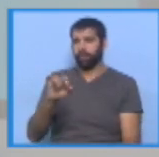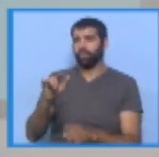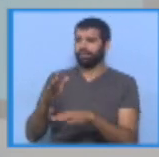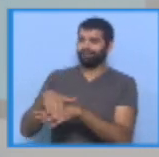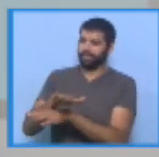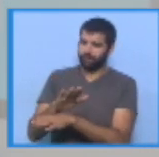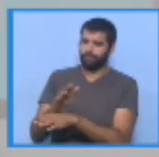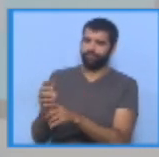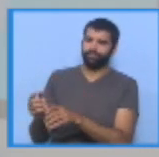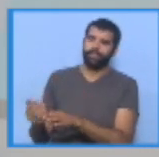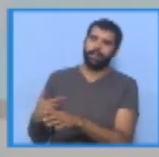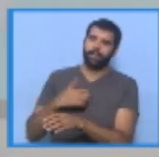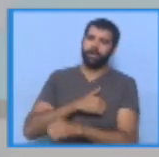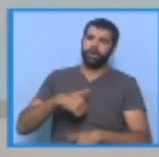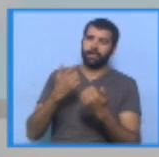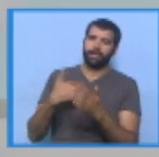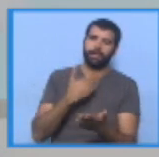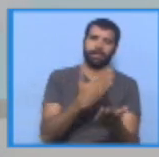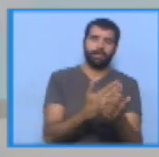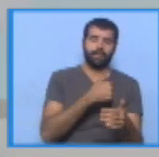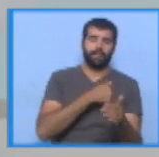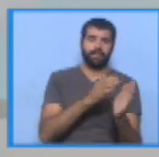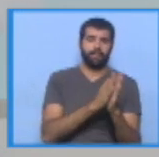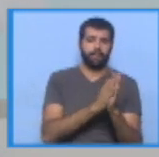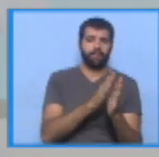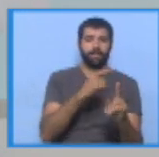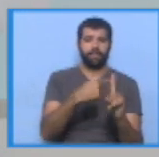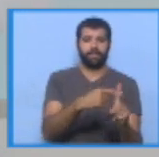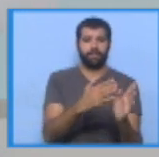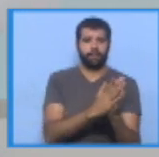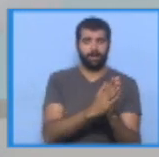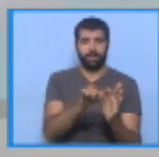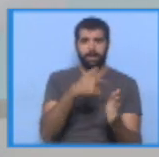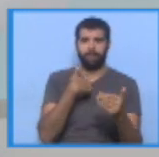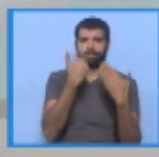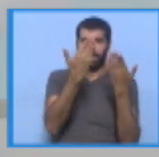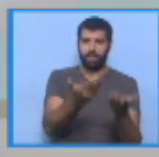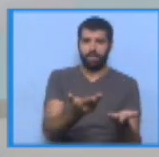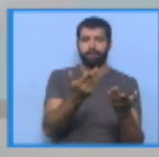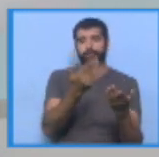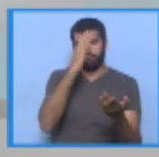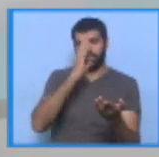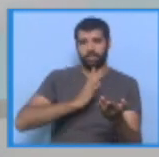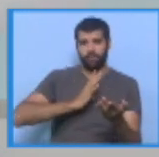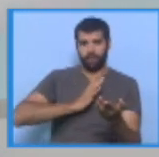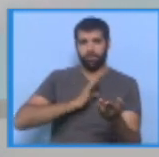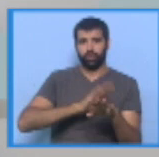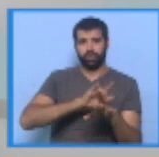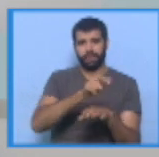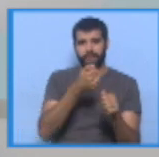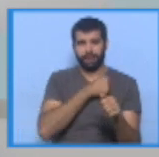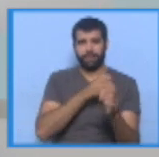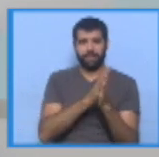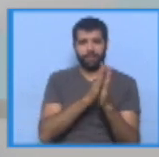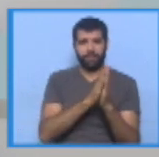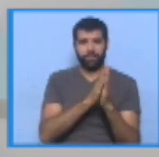Chagas, percorre a cidade até a Igreja de Santa Cruz, onde são prestadas honras militares, porque essa igreja está